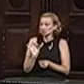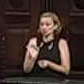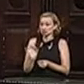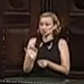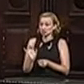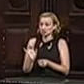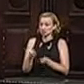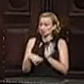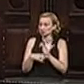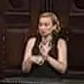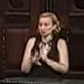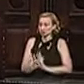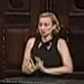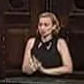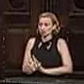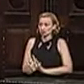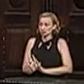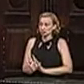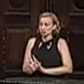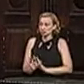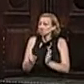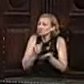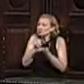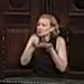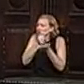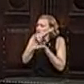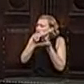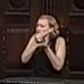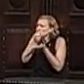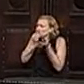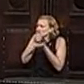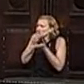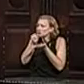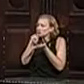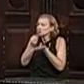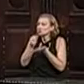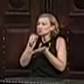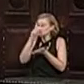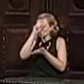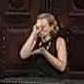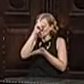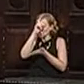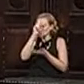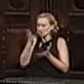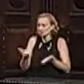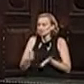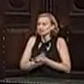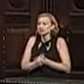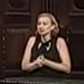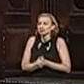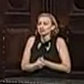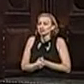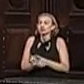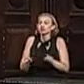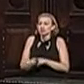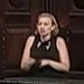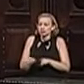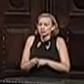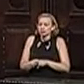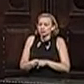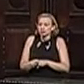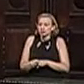mesma coisa, senhor presidente, se nota na área de conservação pública. O orçamento da conservação do Rio de Janeiro